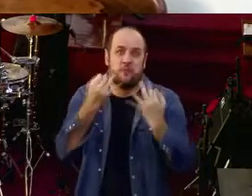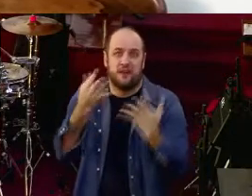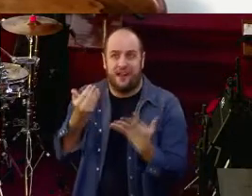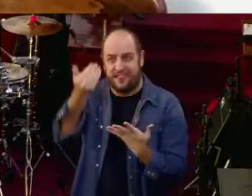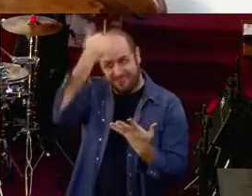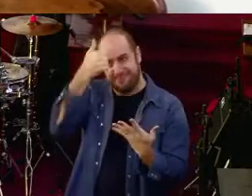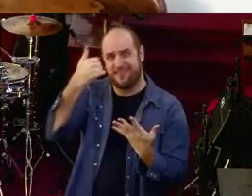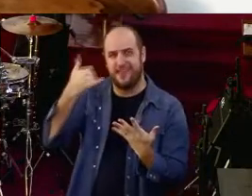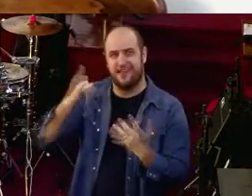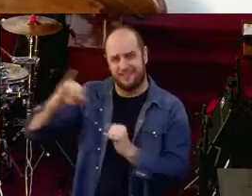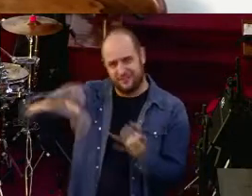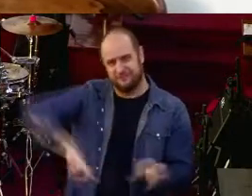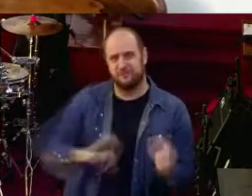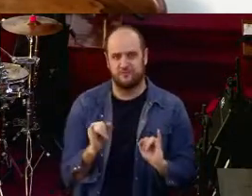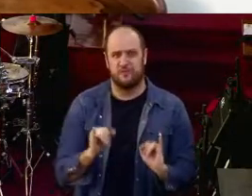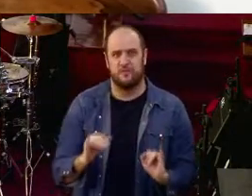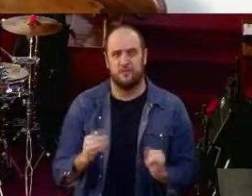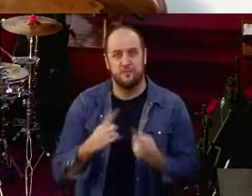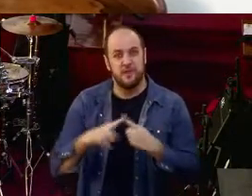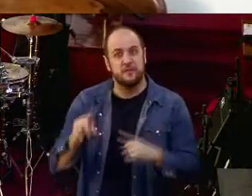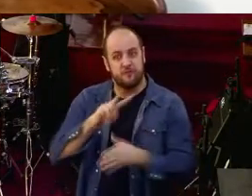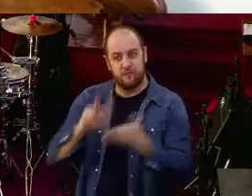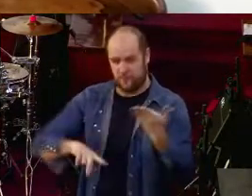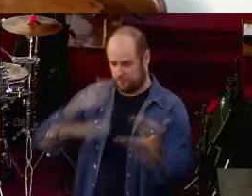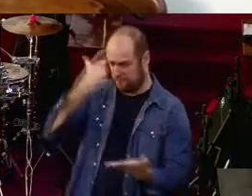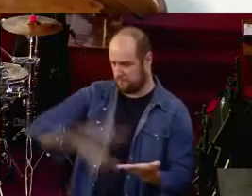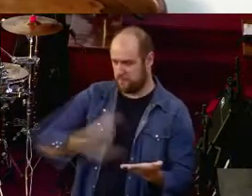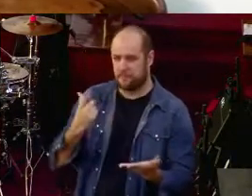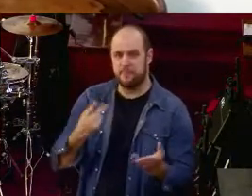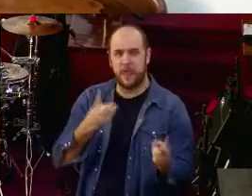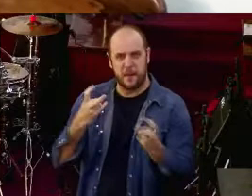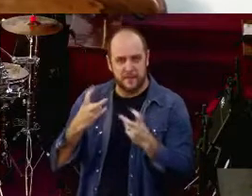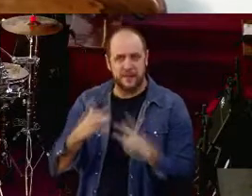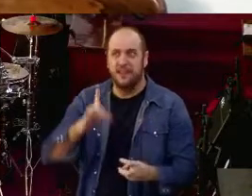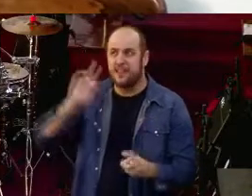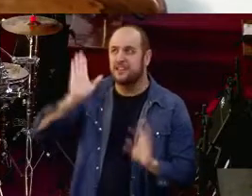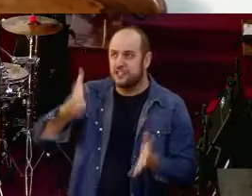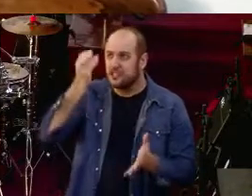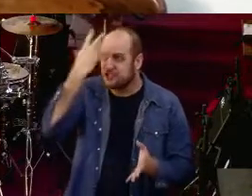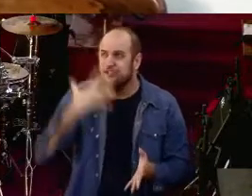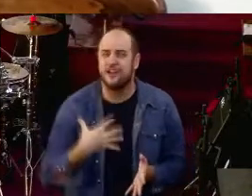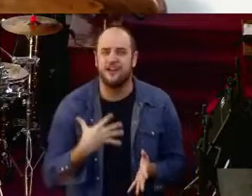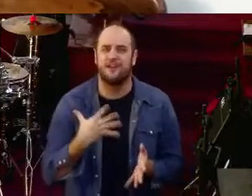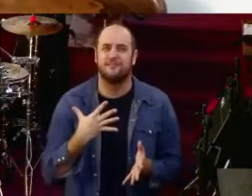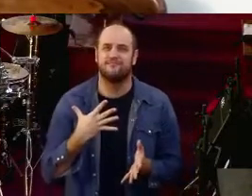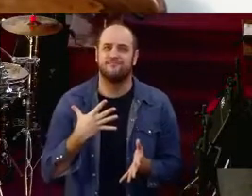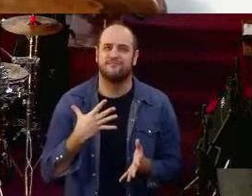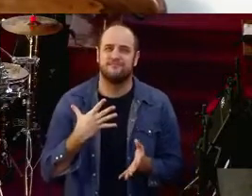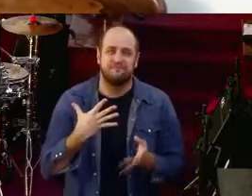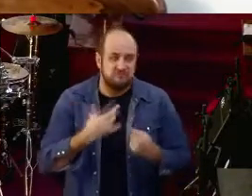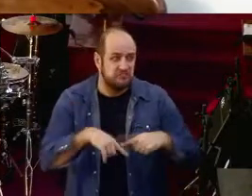certamente porque ele havia recebido isso de Deus, ele não queria batizar Jesus.